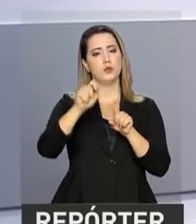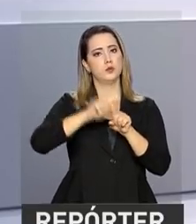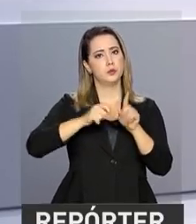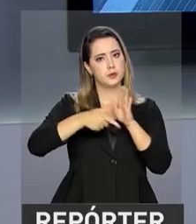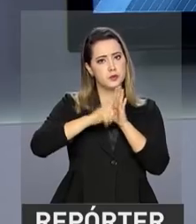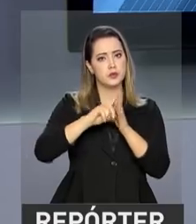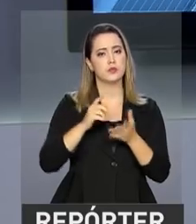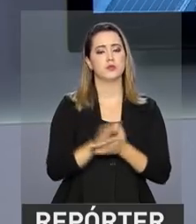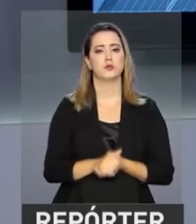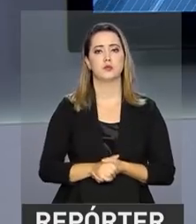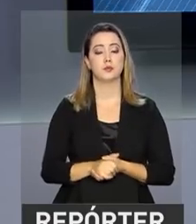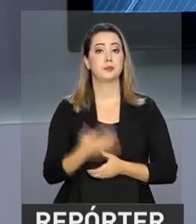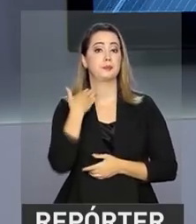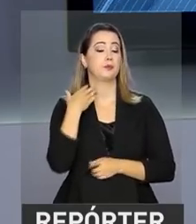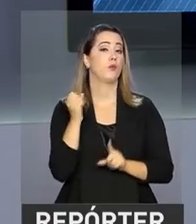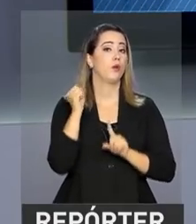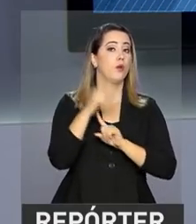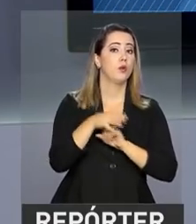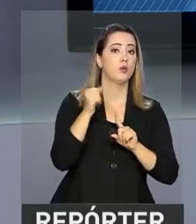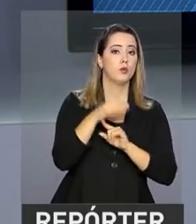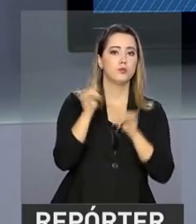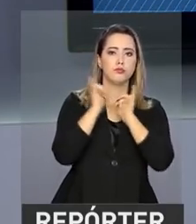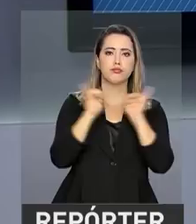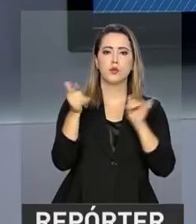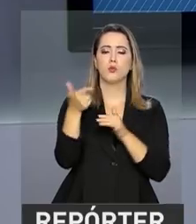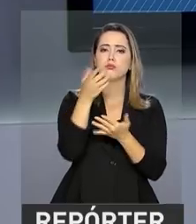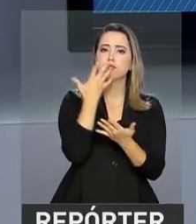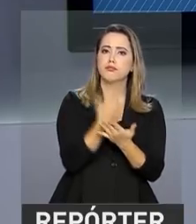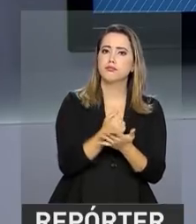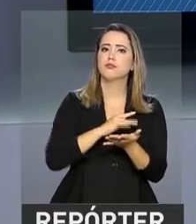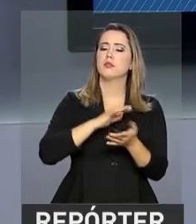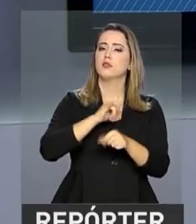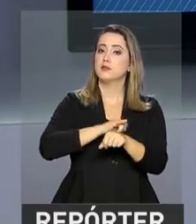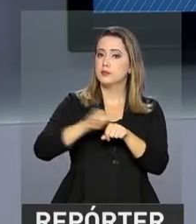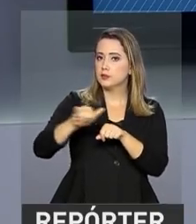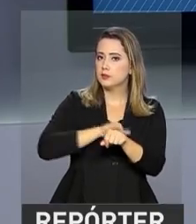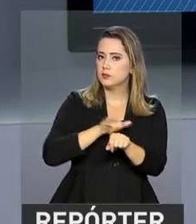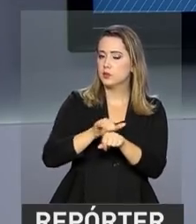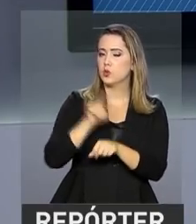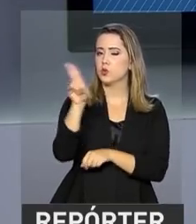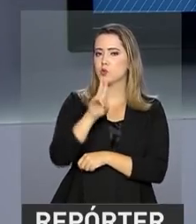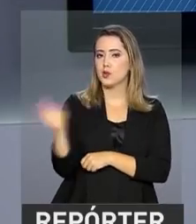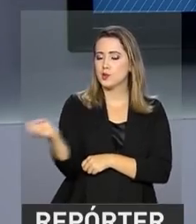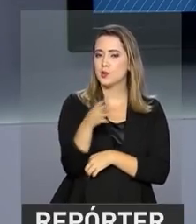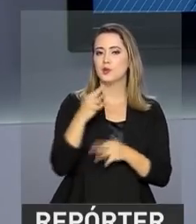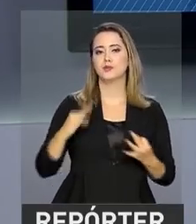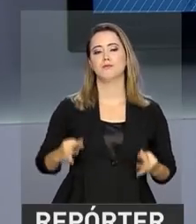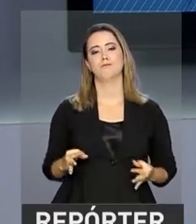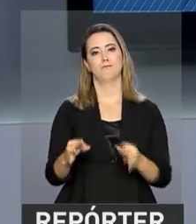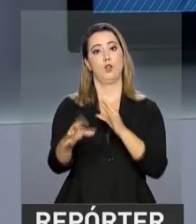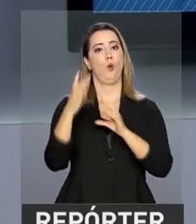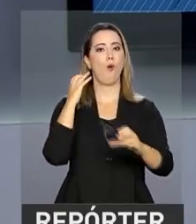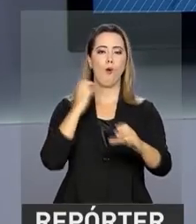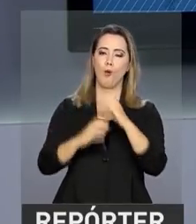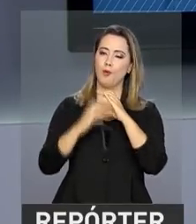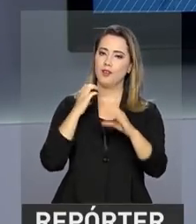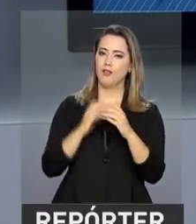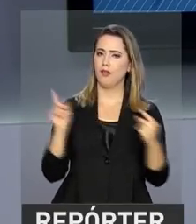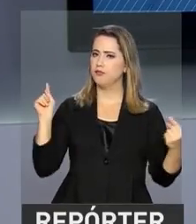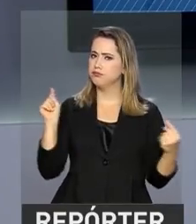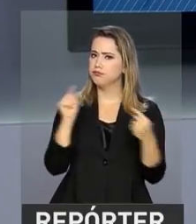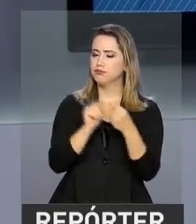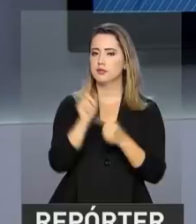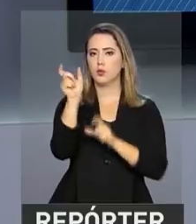anterior o banco central lança mais um aplicativo na estratégia de usar as novas tecnologias para se comunicar diretamente